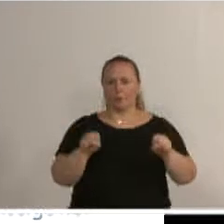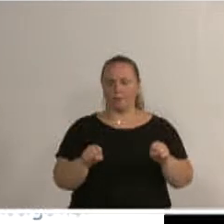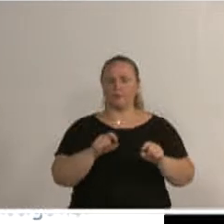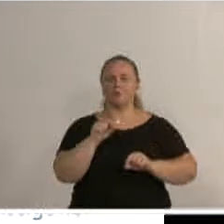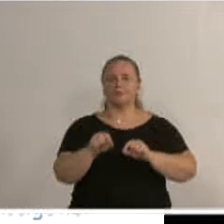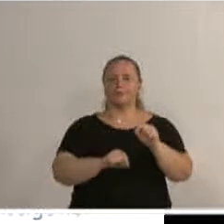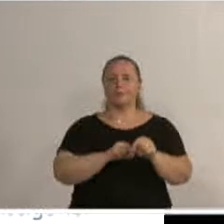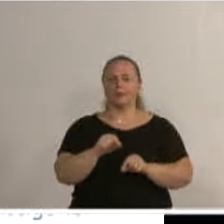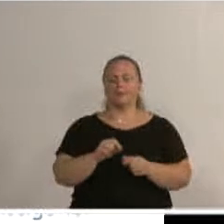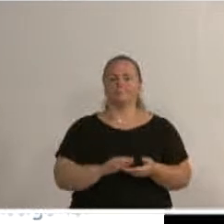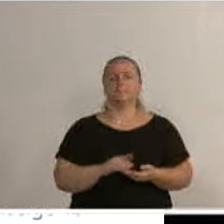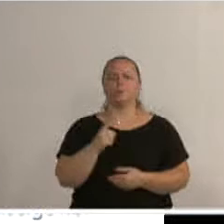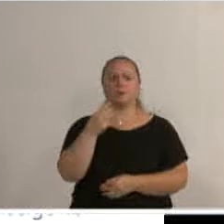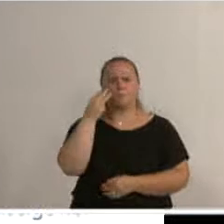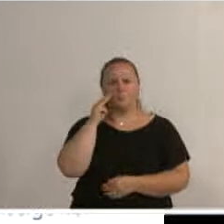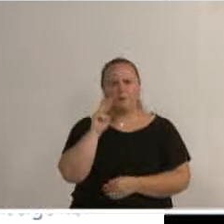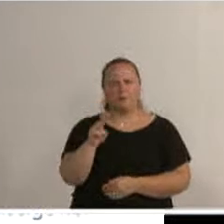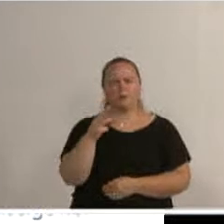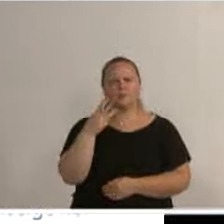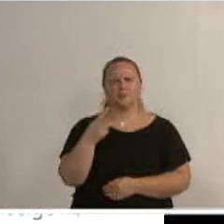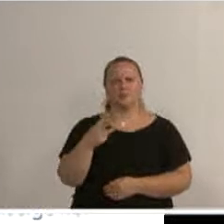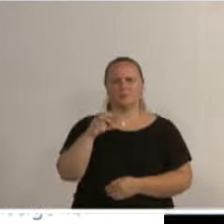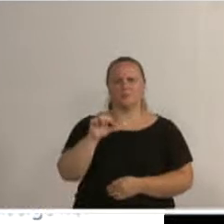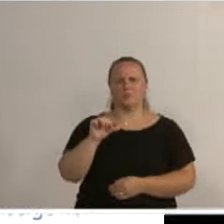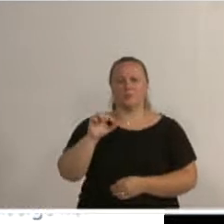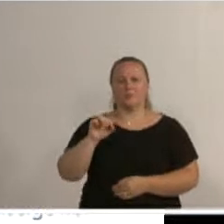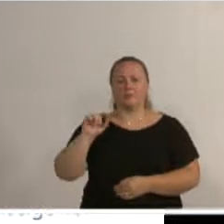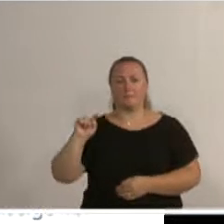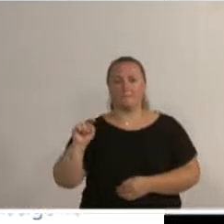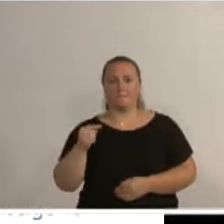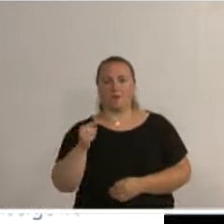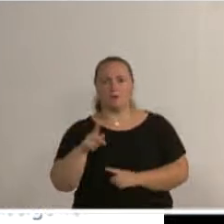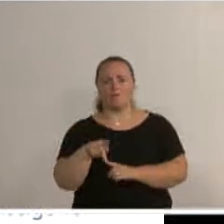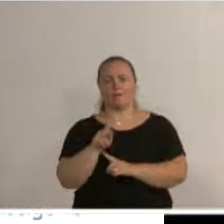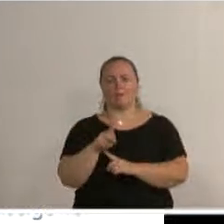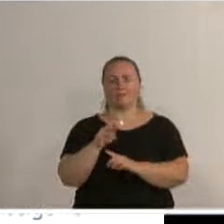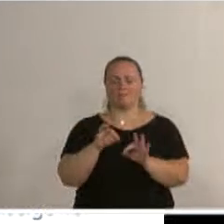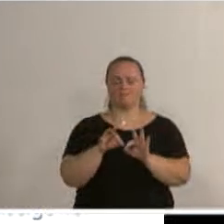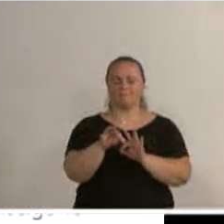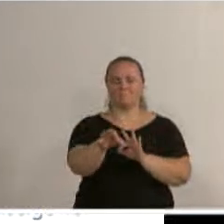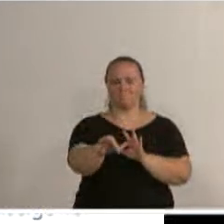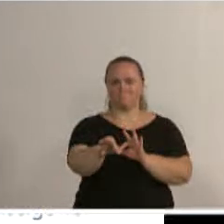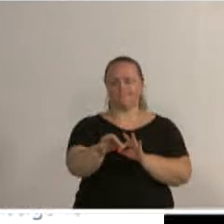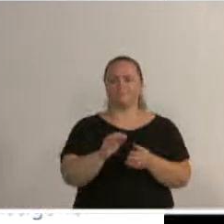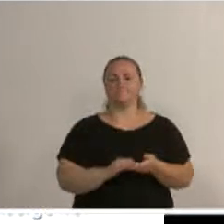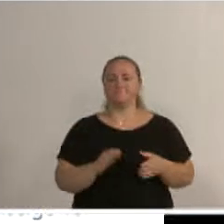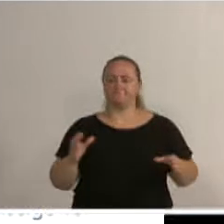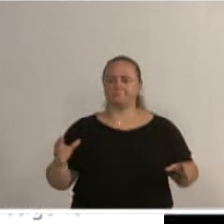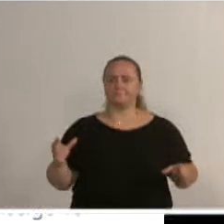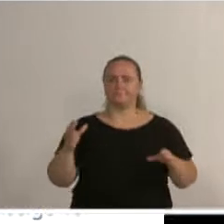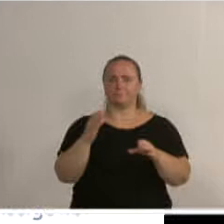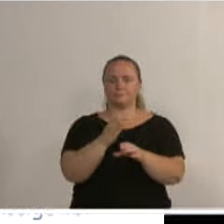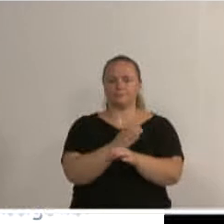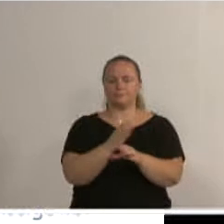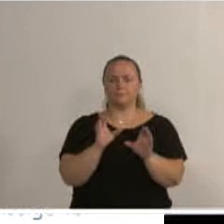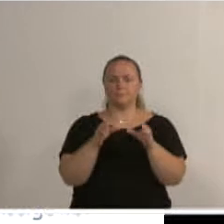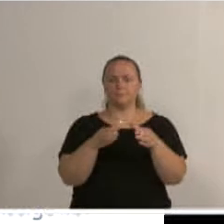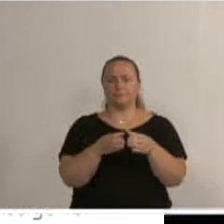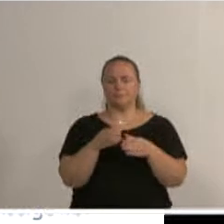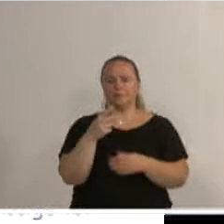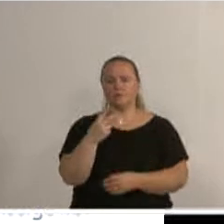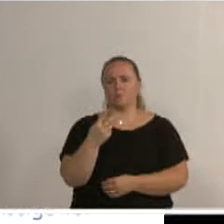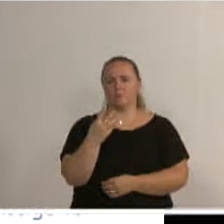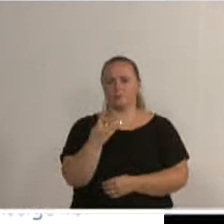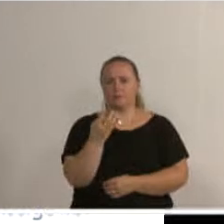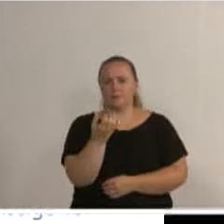percorre por mês 1.390.000 quilômetros. Tá? São compostos por 246 ônibus. Tá? Isso foi a